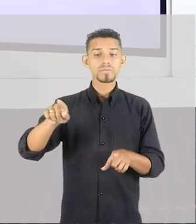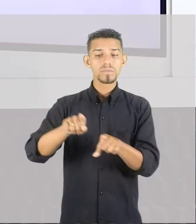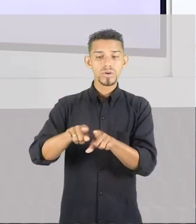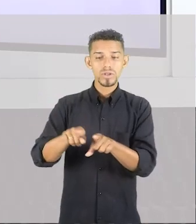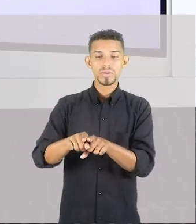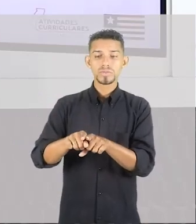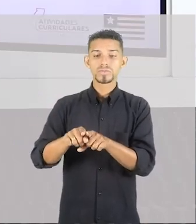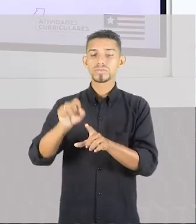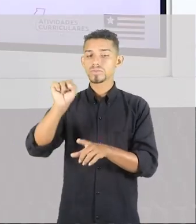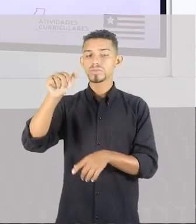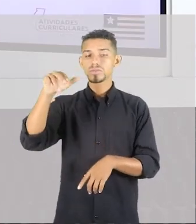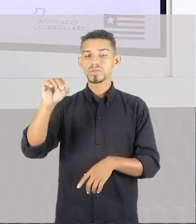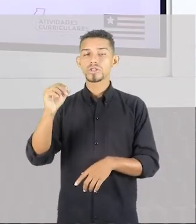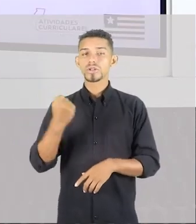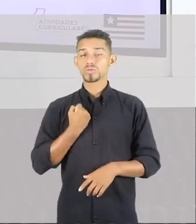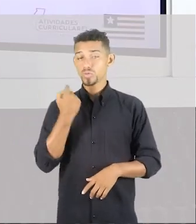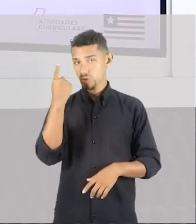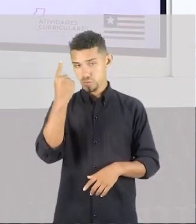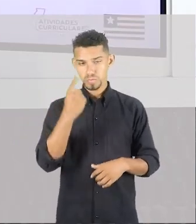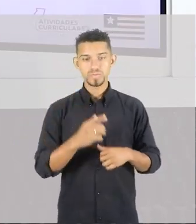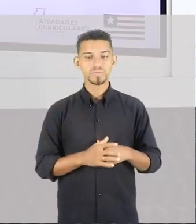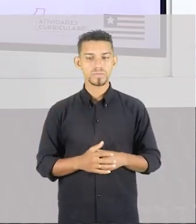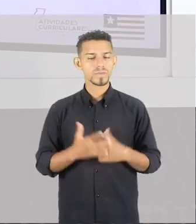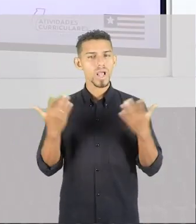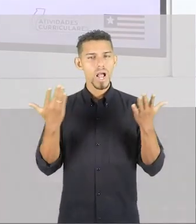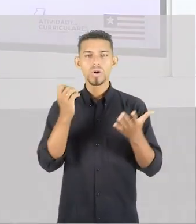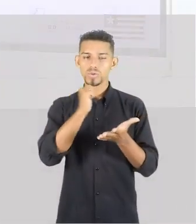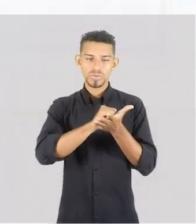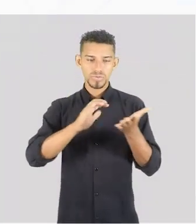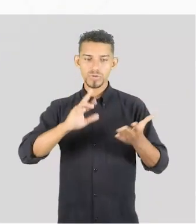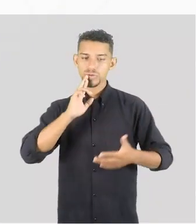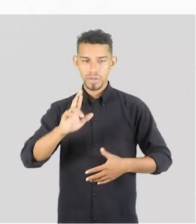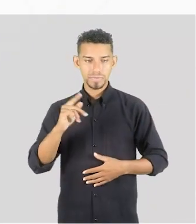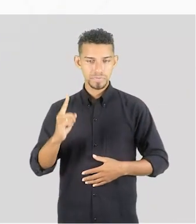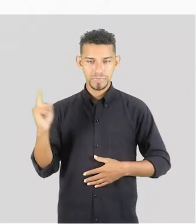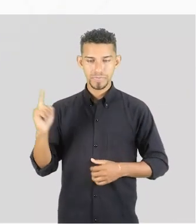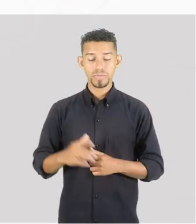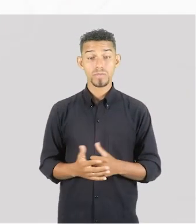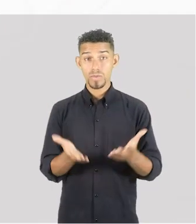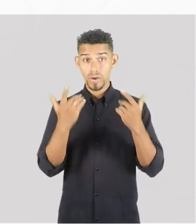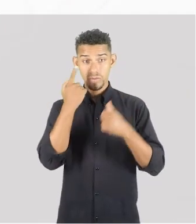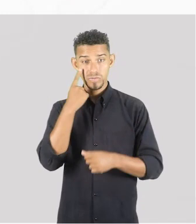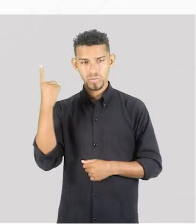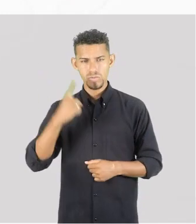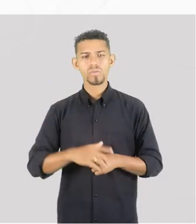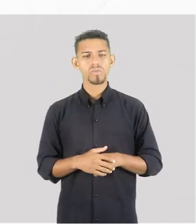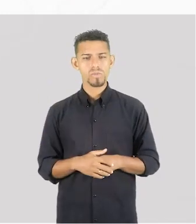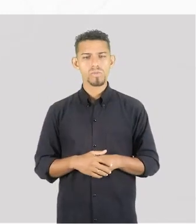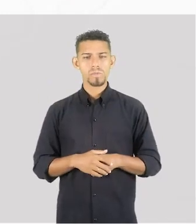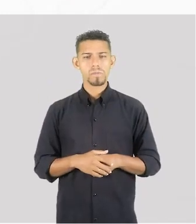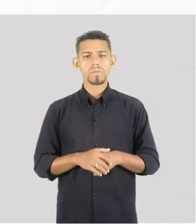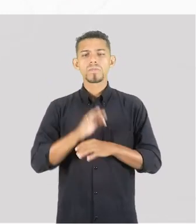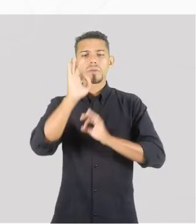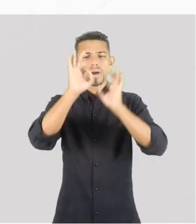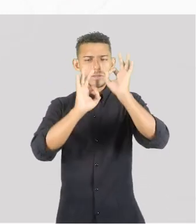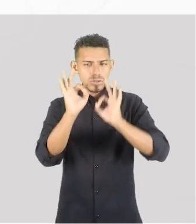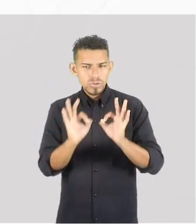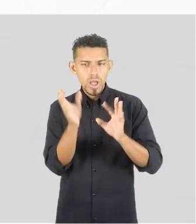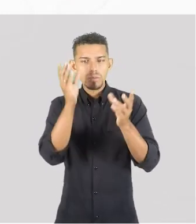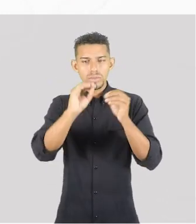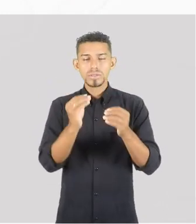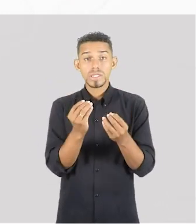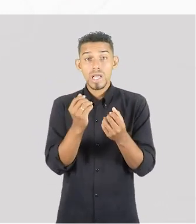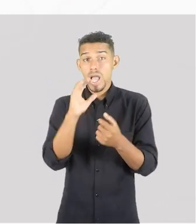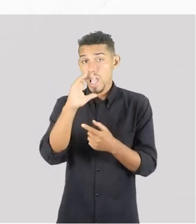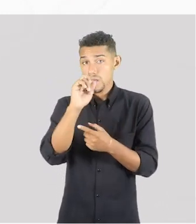Beleza? É isso aí. Tá? Agora a gente vai fazer o exercício aqui. Vamos aqui, ó. Uma partícula eletricamente carregada com